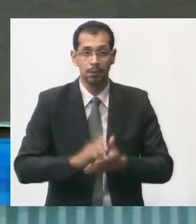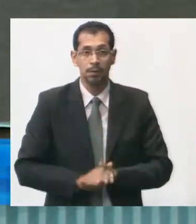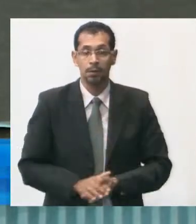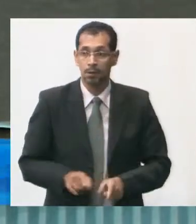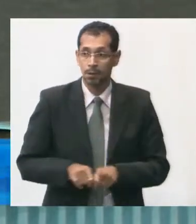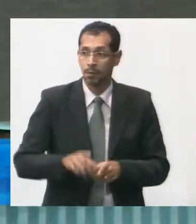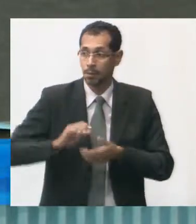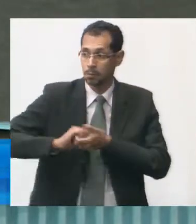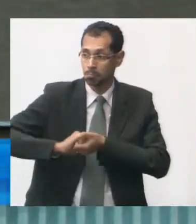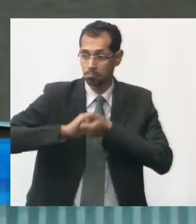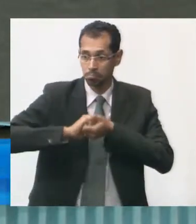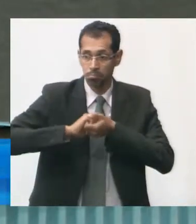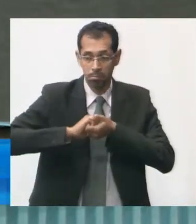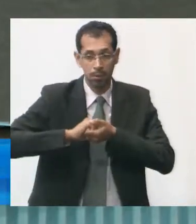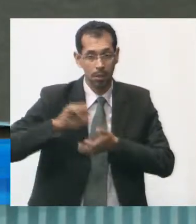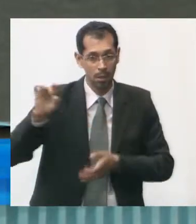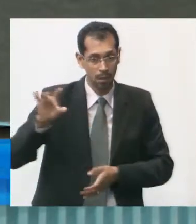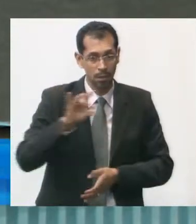aqui